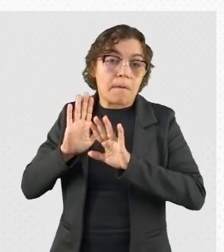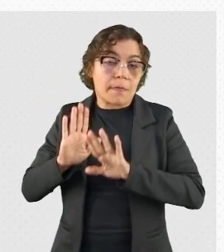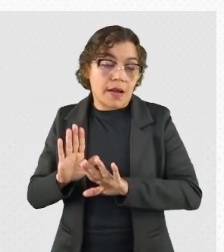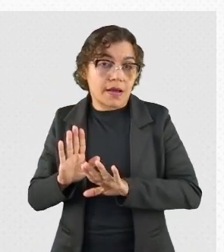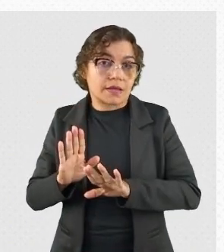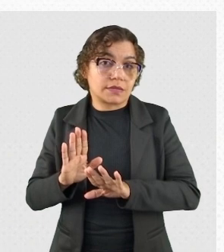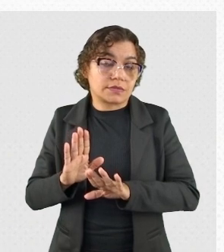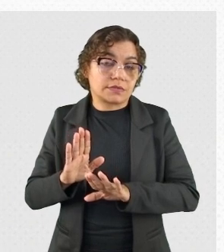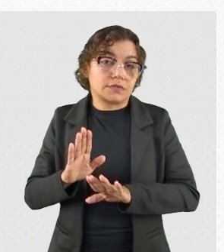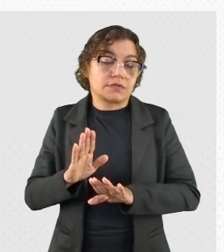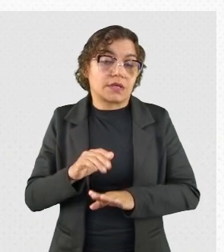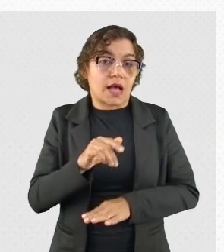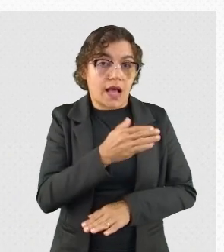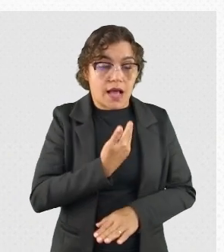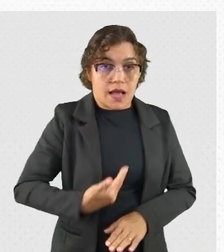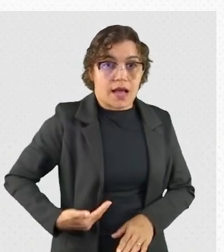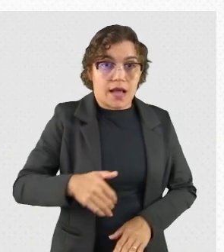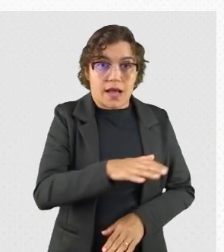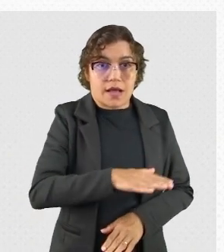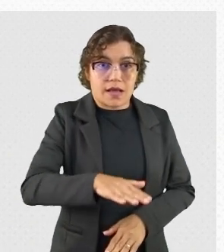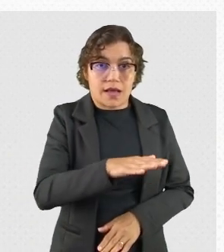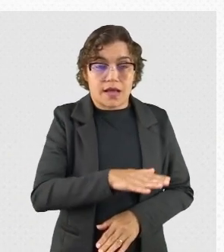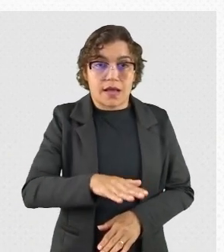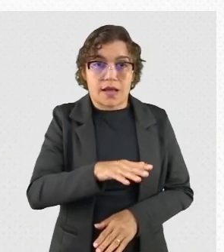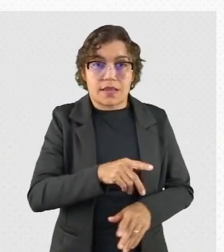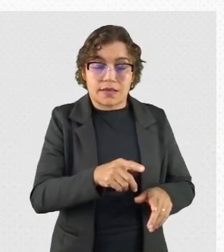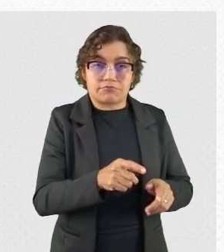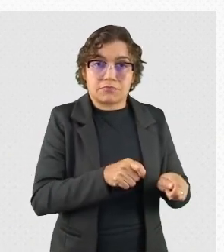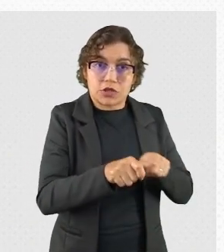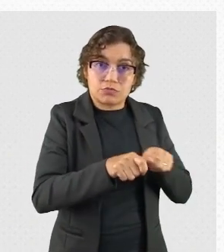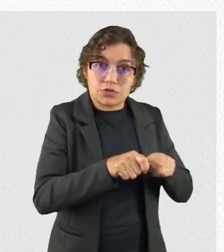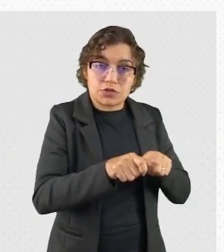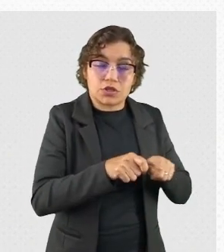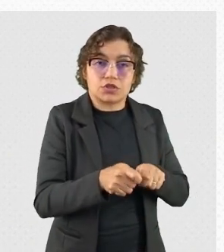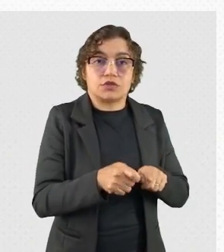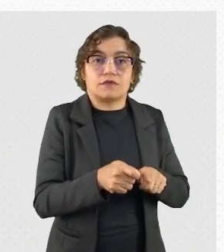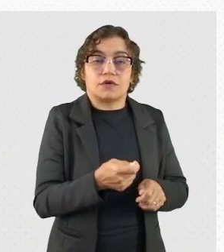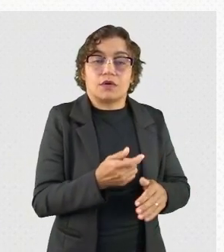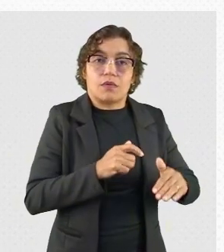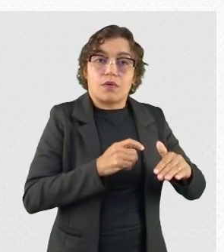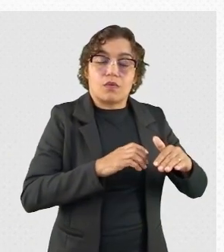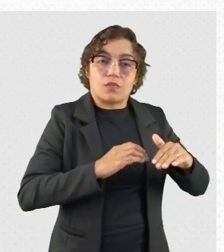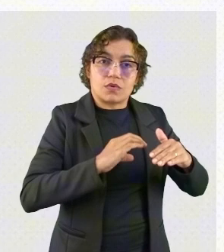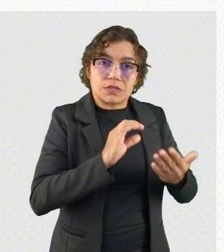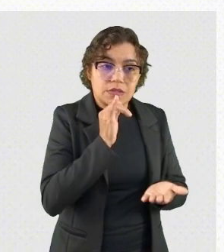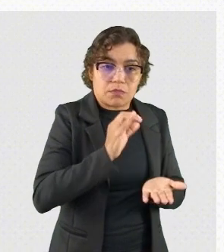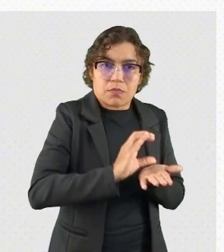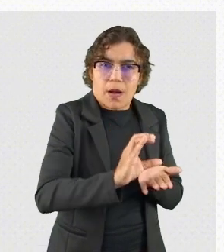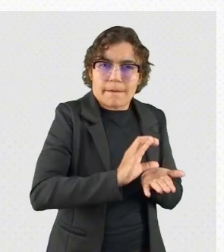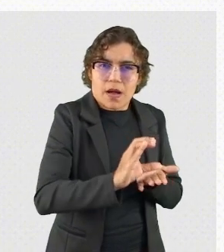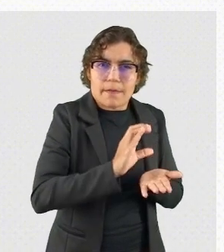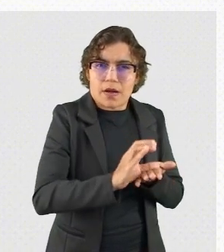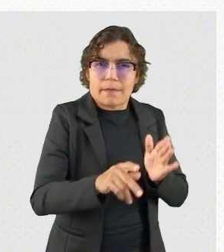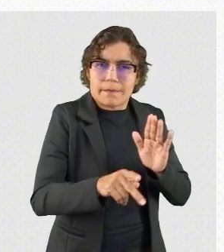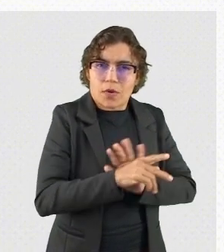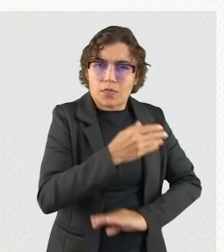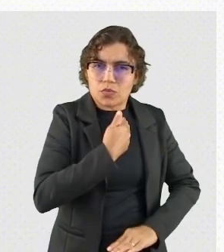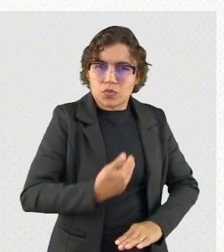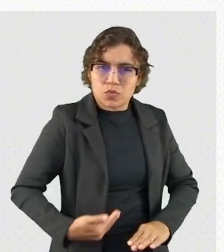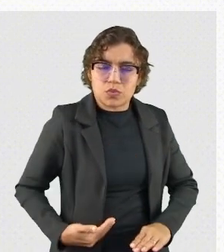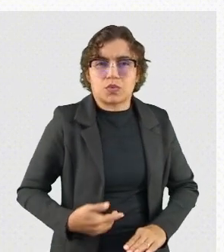compensação, os cofres públicos eram onerados e havia também um aumento de impostos para toda a população. Então, era um